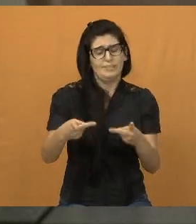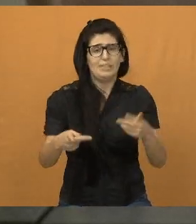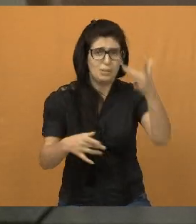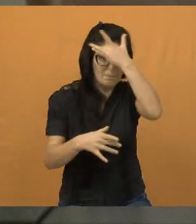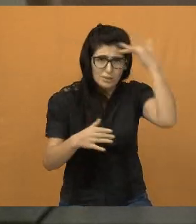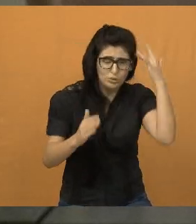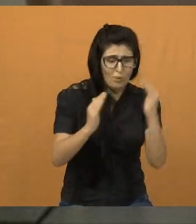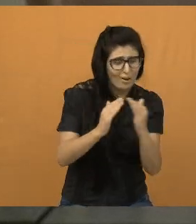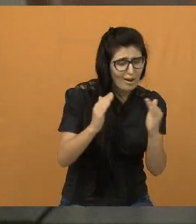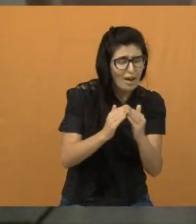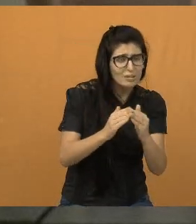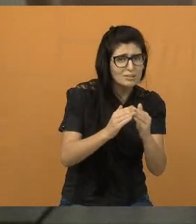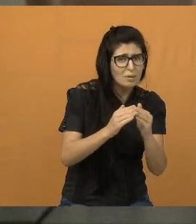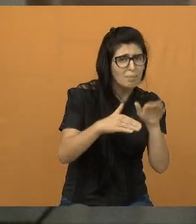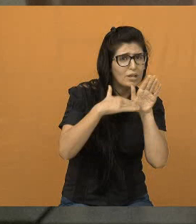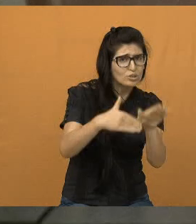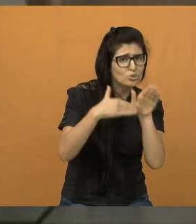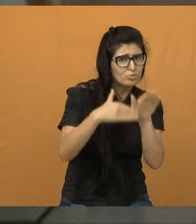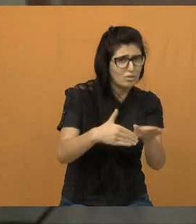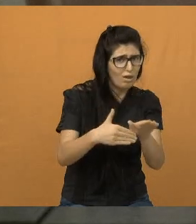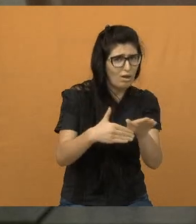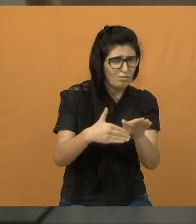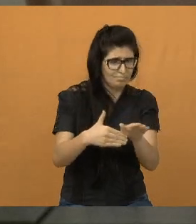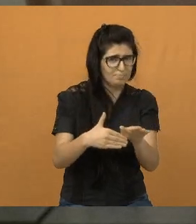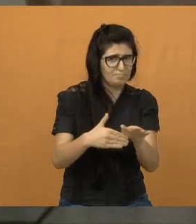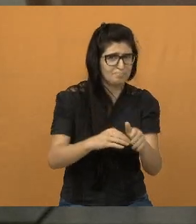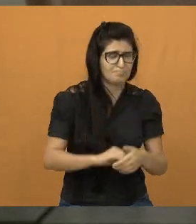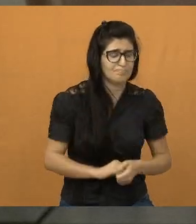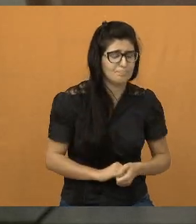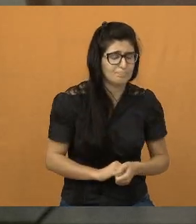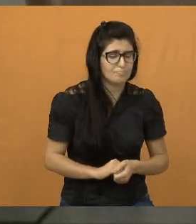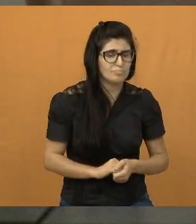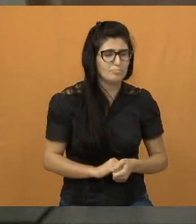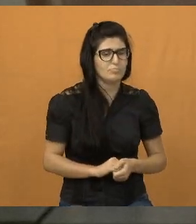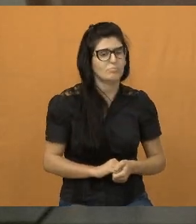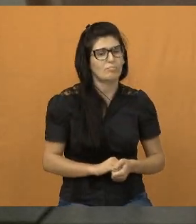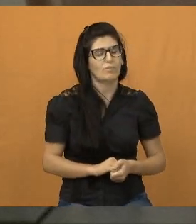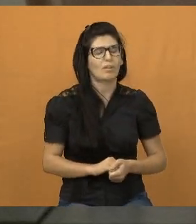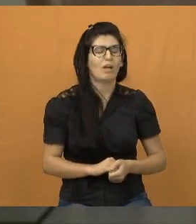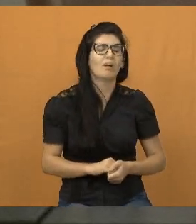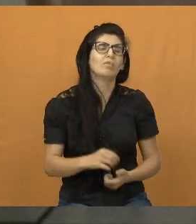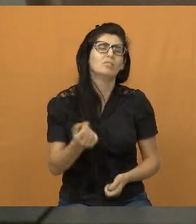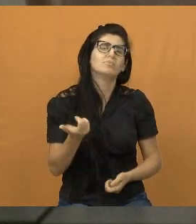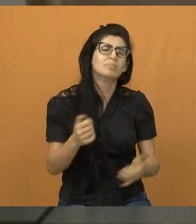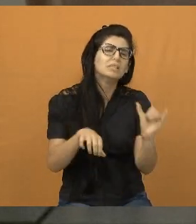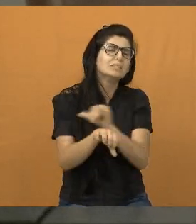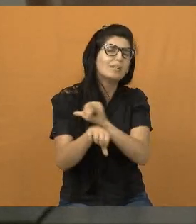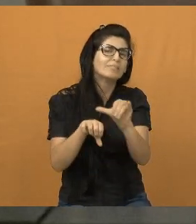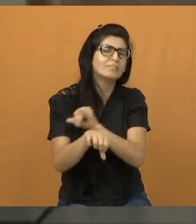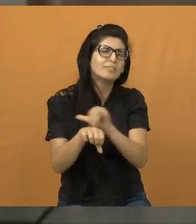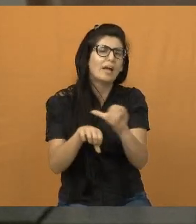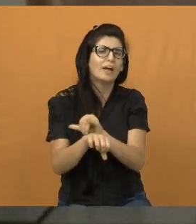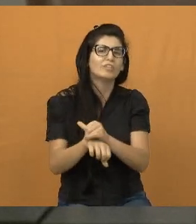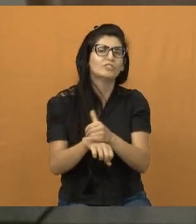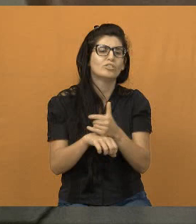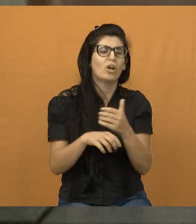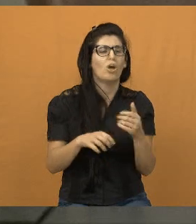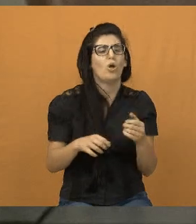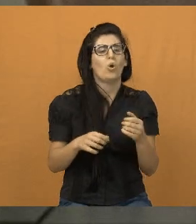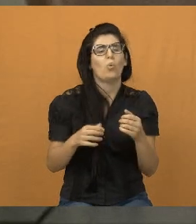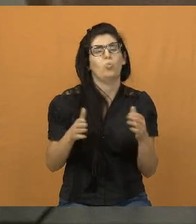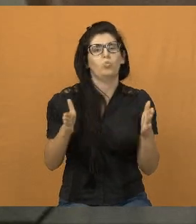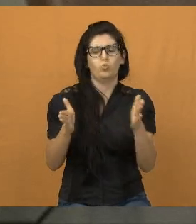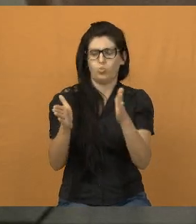gente está pensando para a prestação de contas do próximo quadrimestre, trabalhar em relação, em proporção,